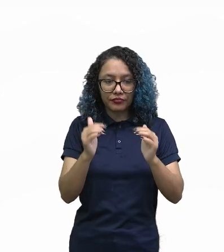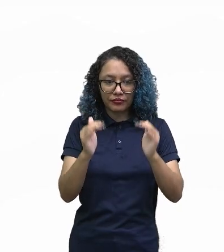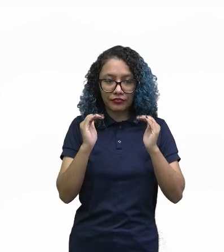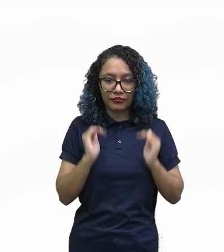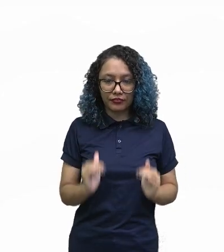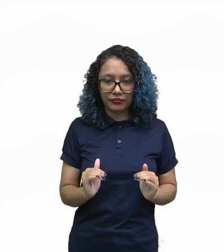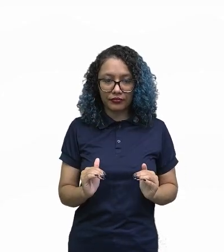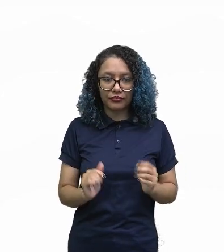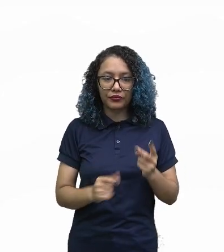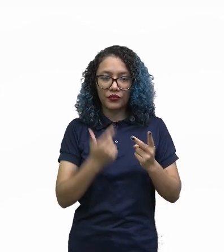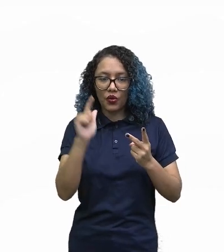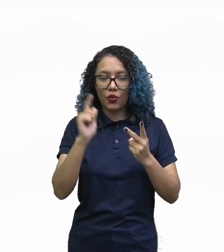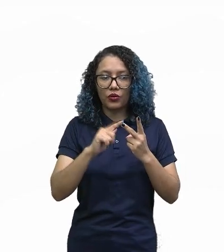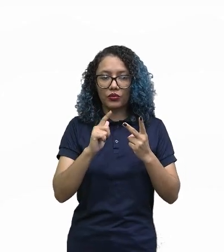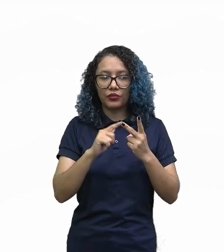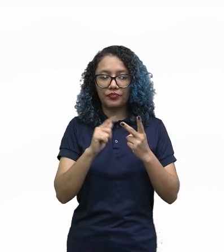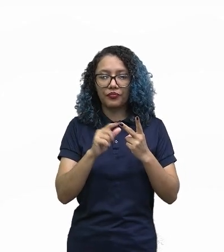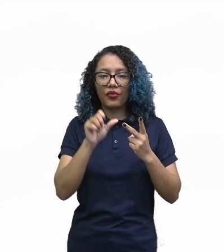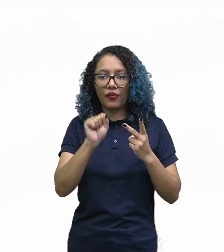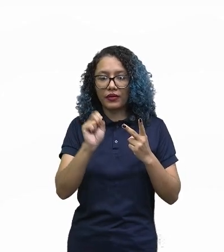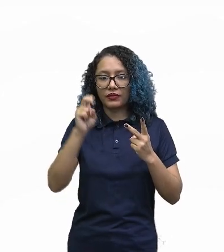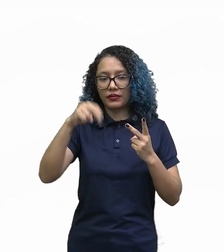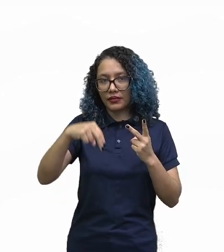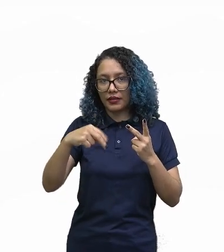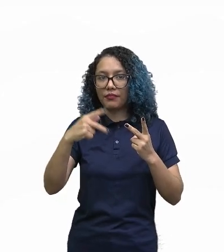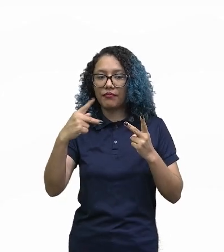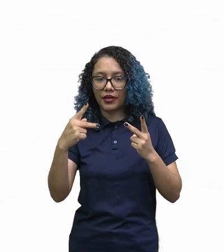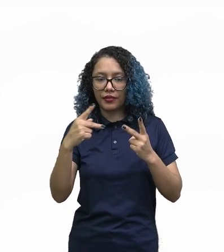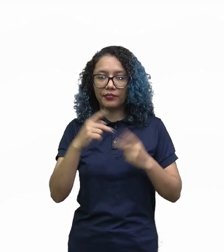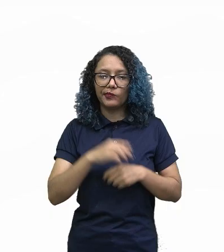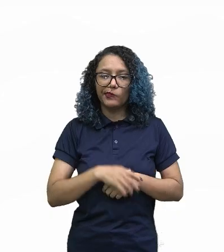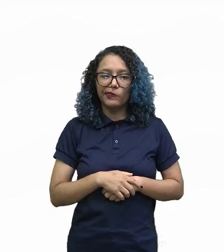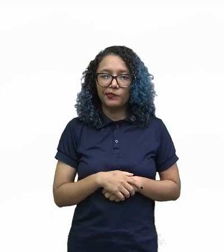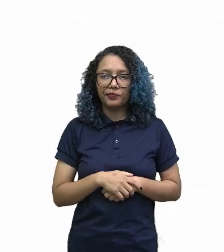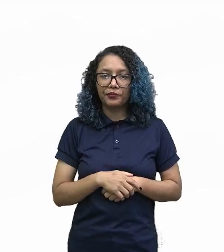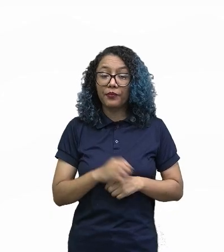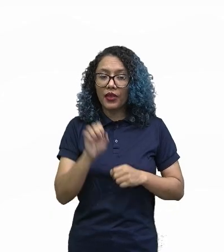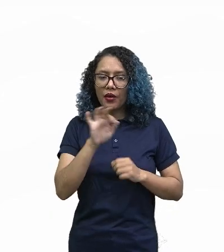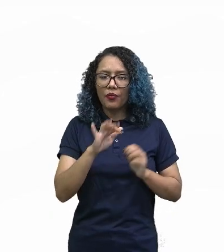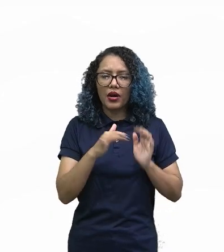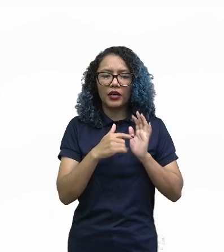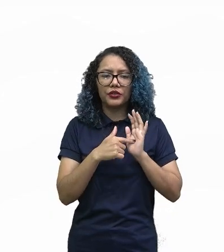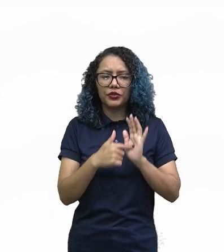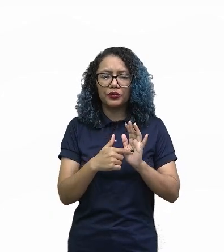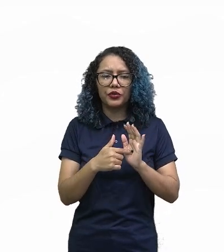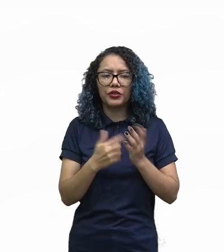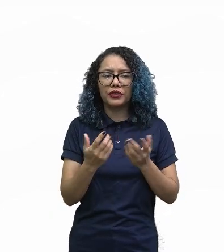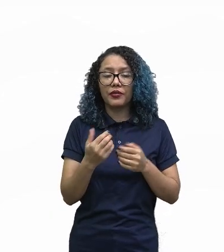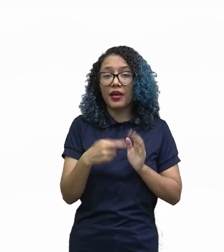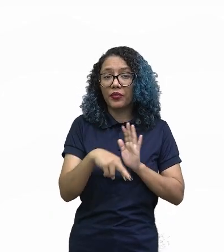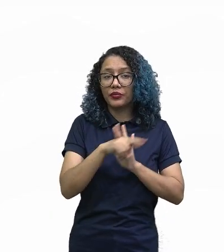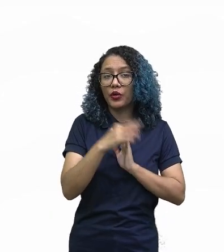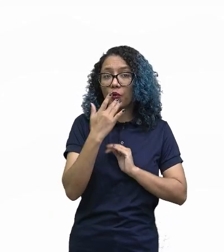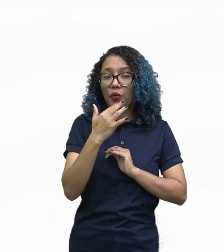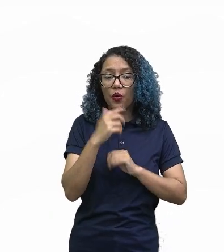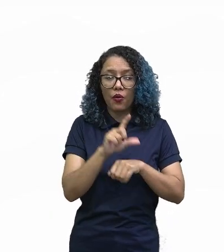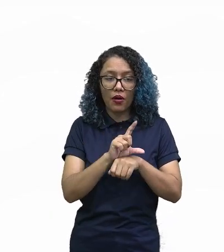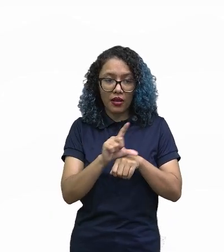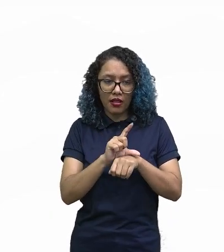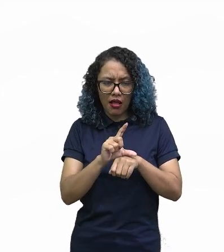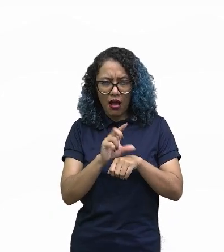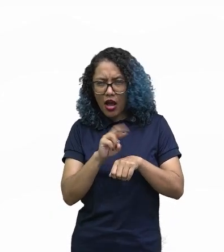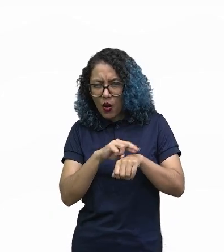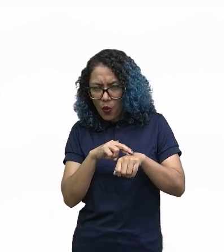do sistema nervoso periférico. Nessa imagem, ele está representado pela cor lilás, né, roxa,